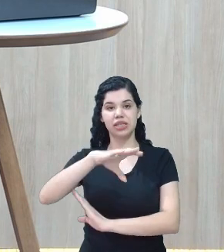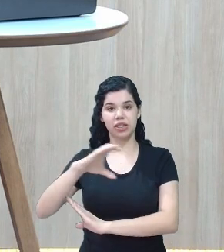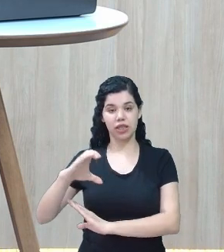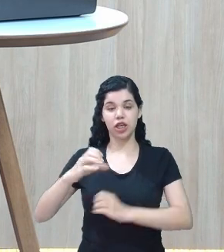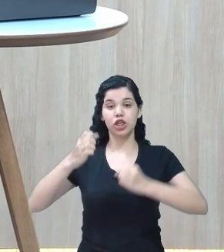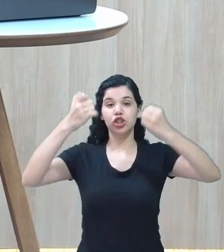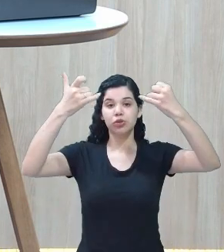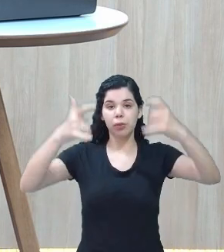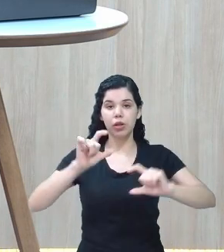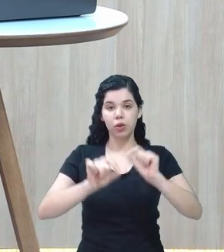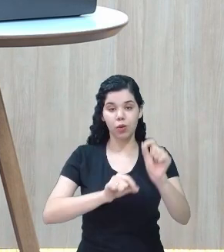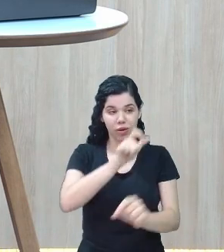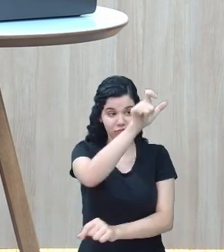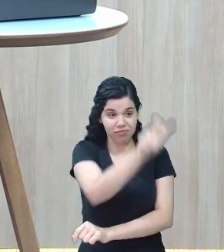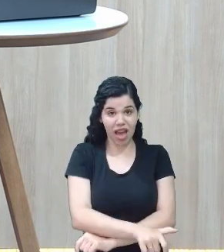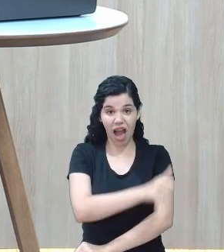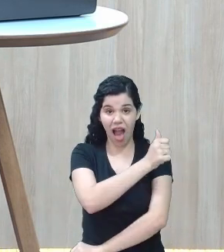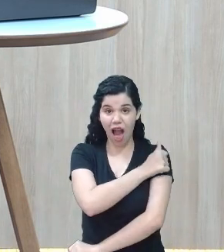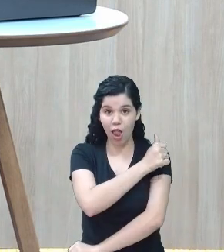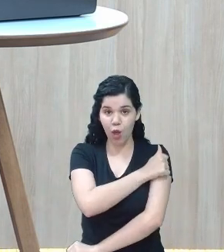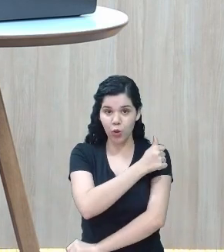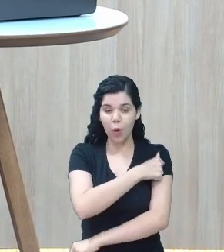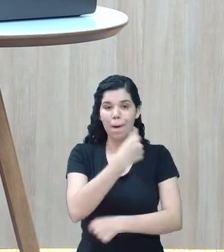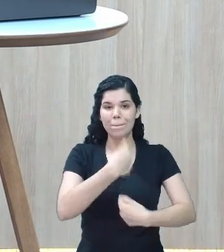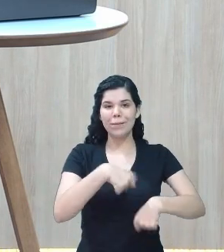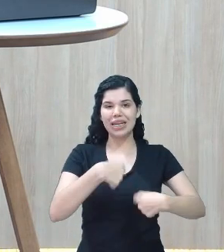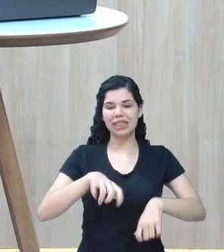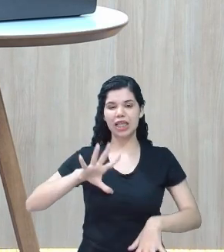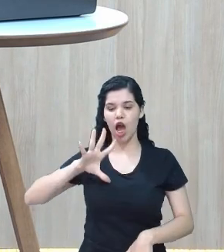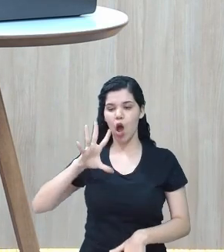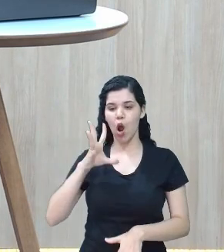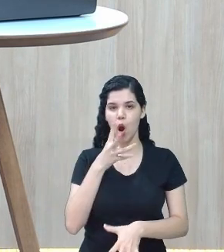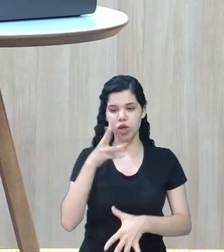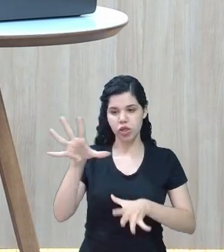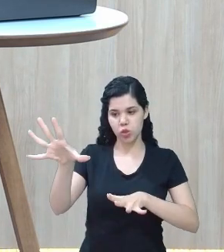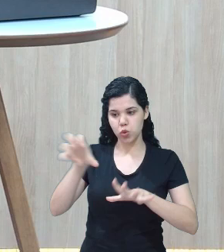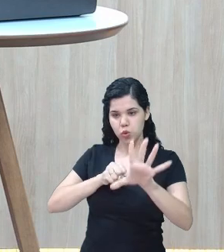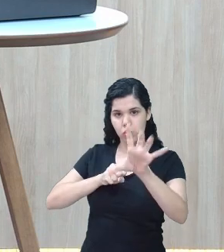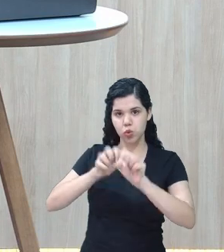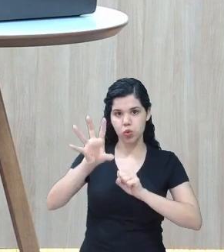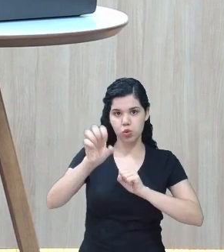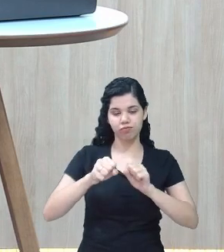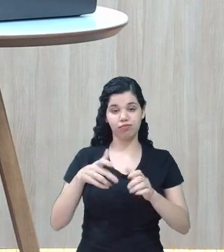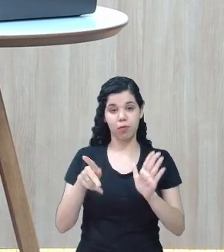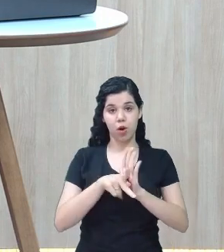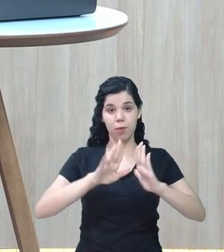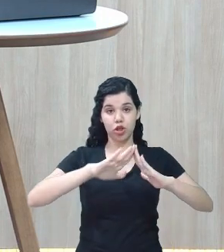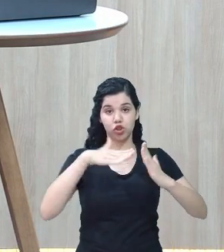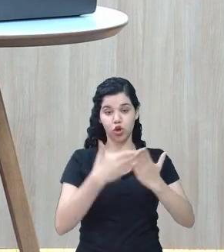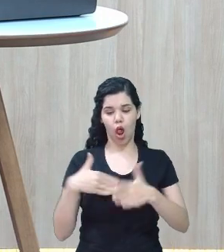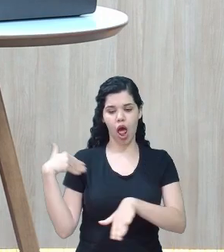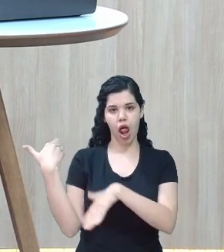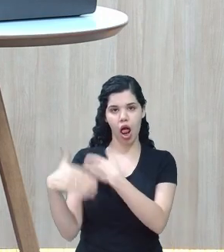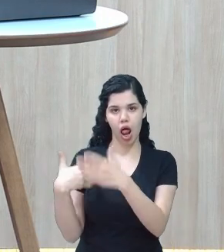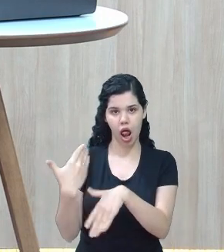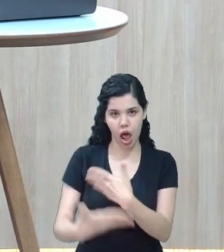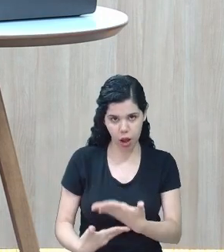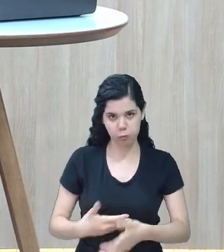o estudante deve adquirir de conhecimento durante o seu percurso da sua vida